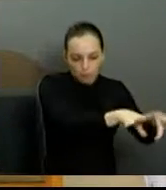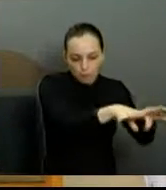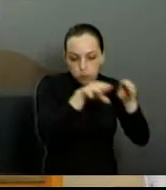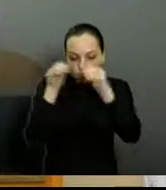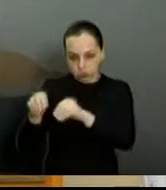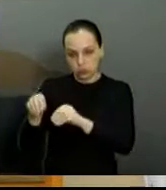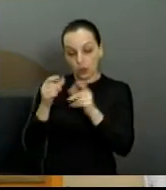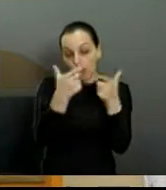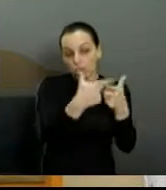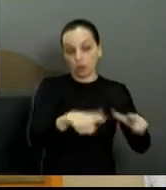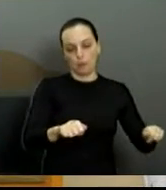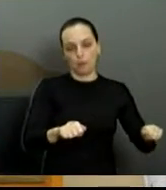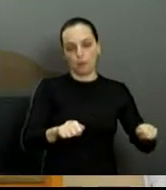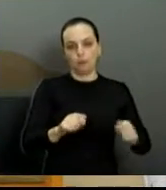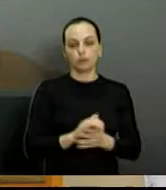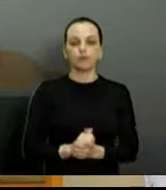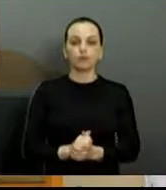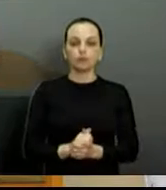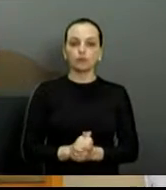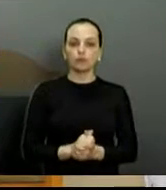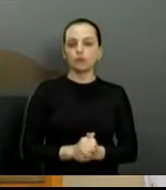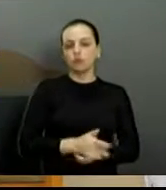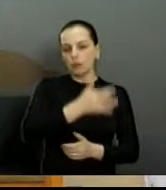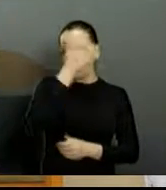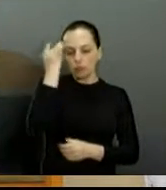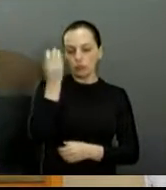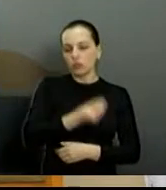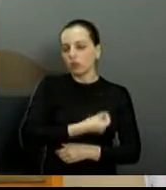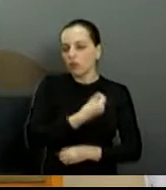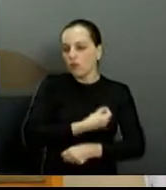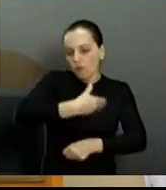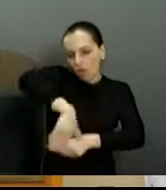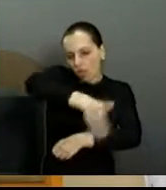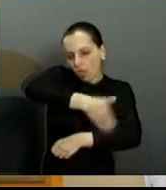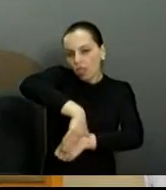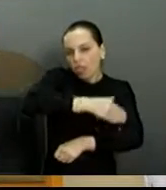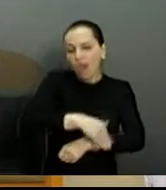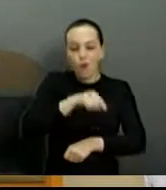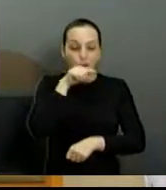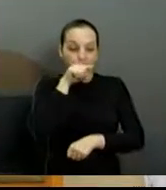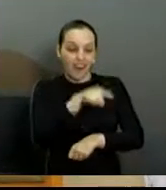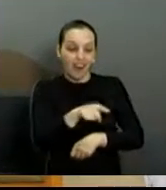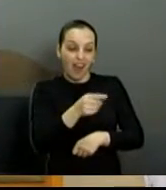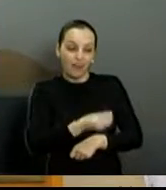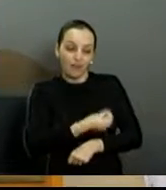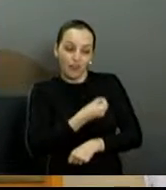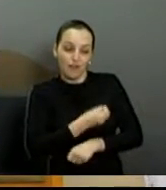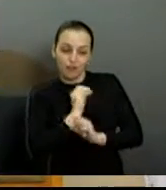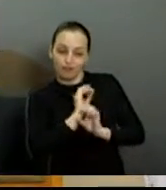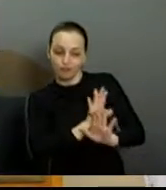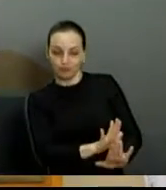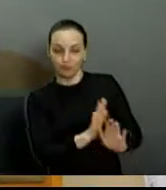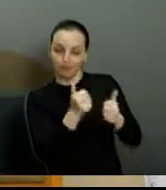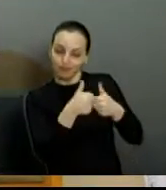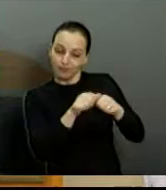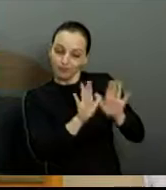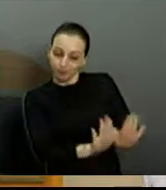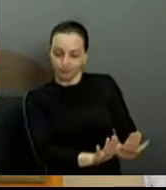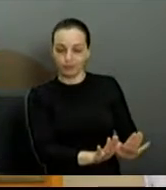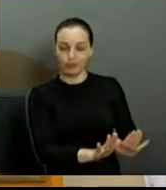ali na sessão anterior a essa eu fiz o outro antes e fez um pedido do executivo